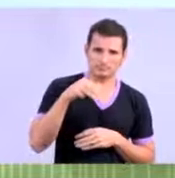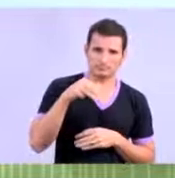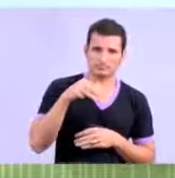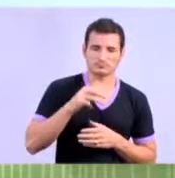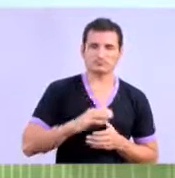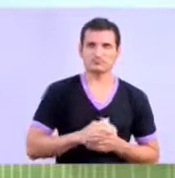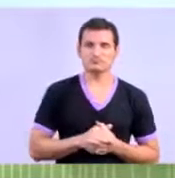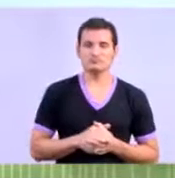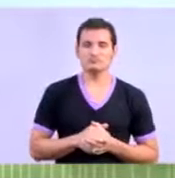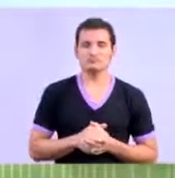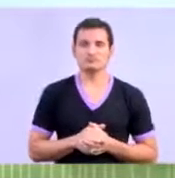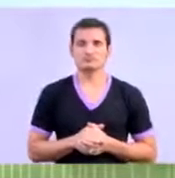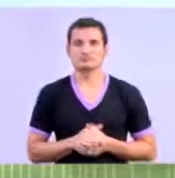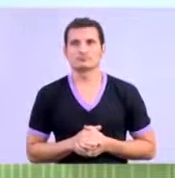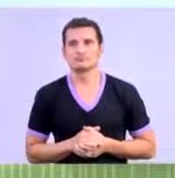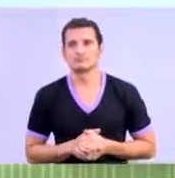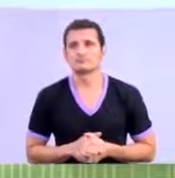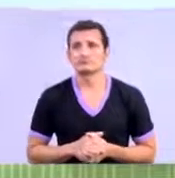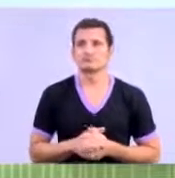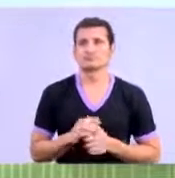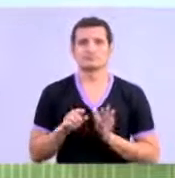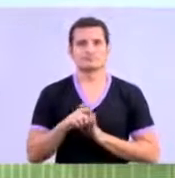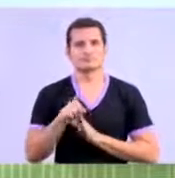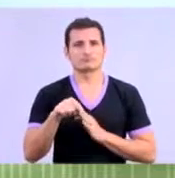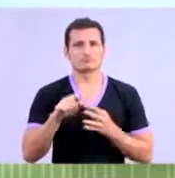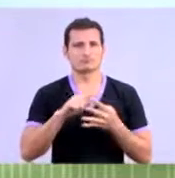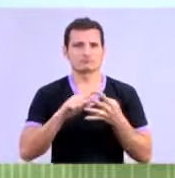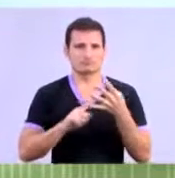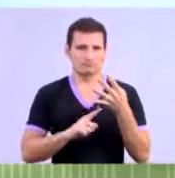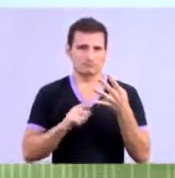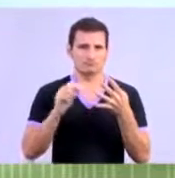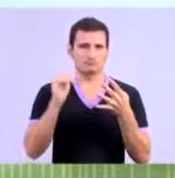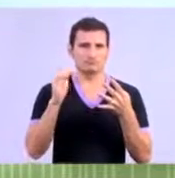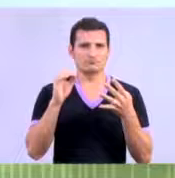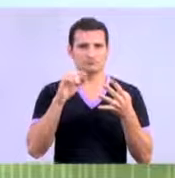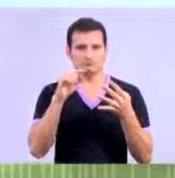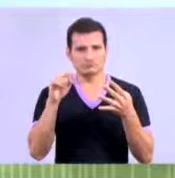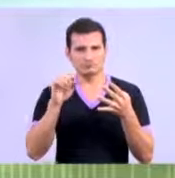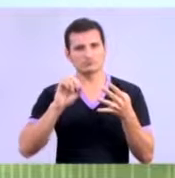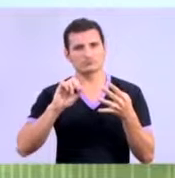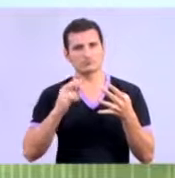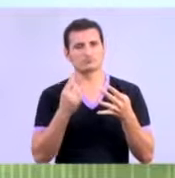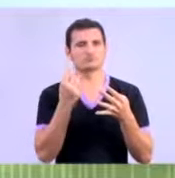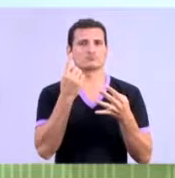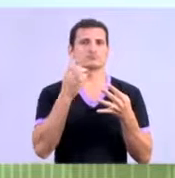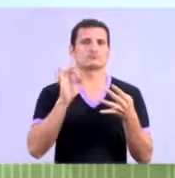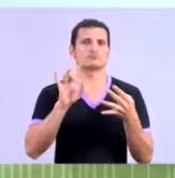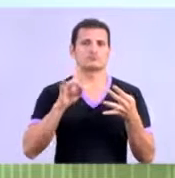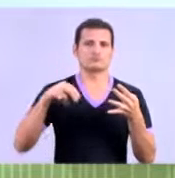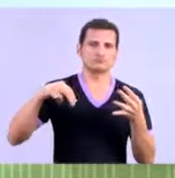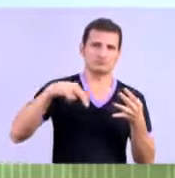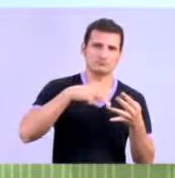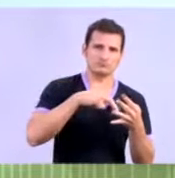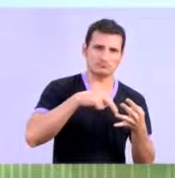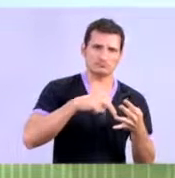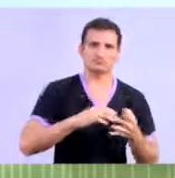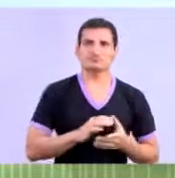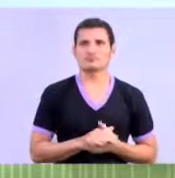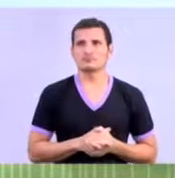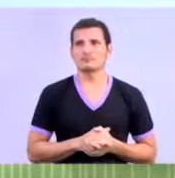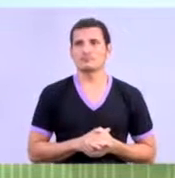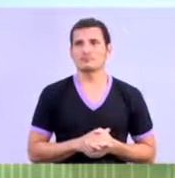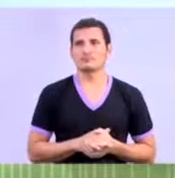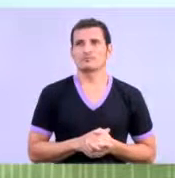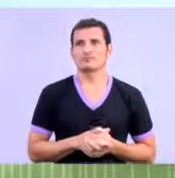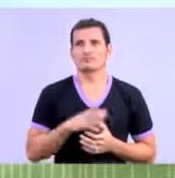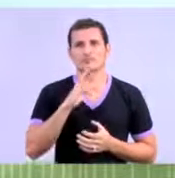A pergunta é, são 4 ações distintas ou é uma ação só, no caso, andar? A resposta